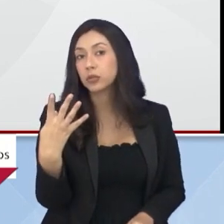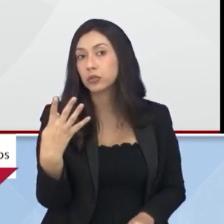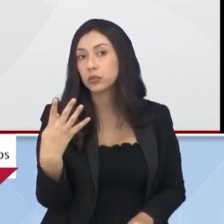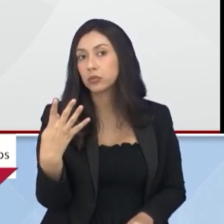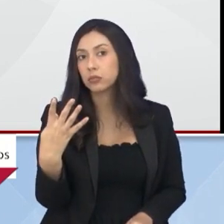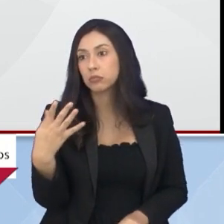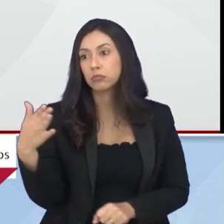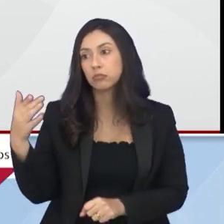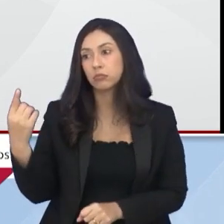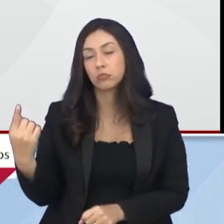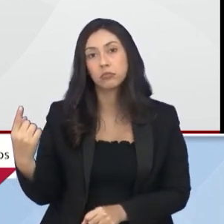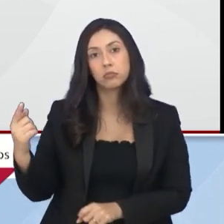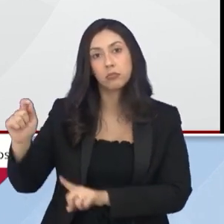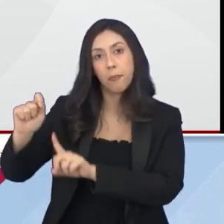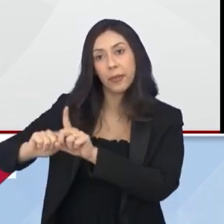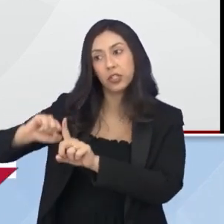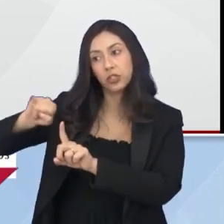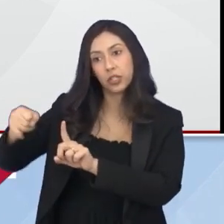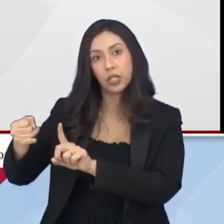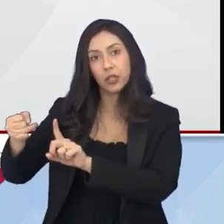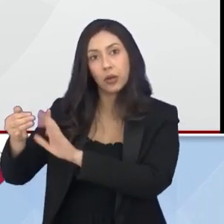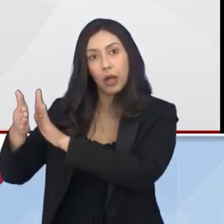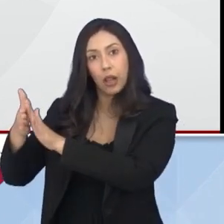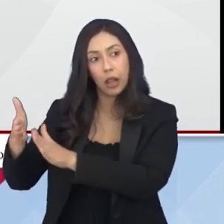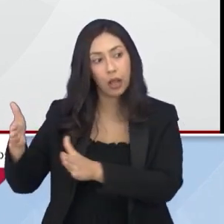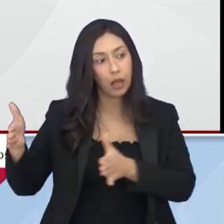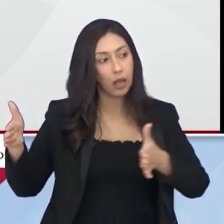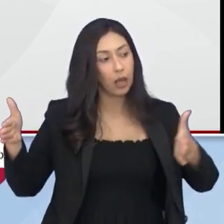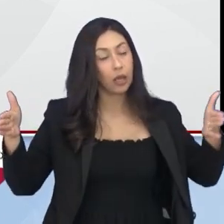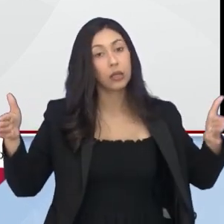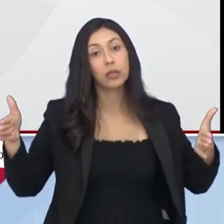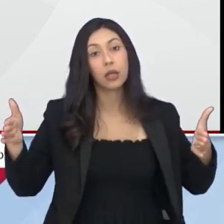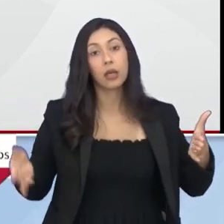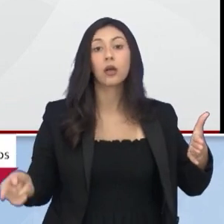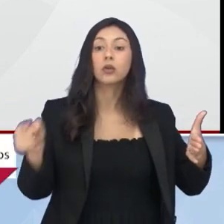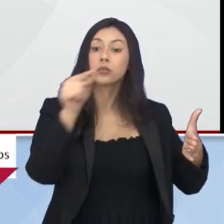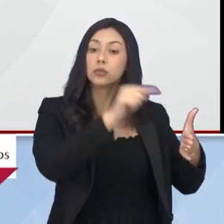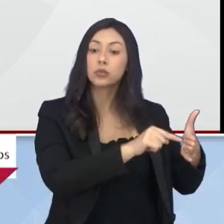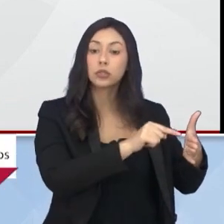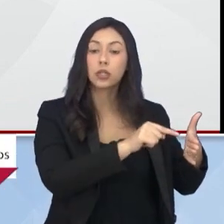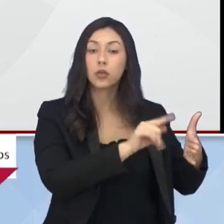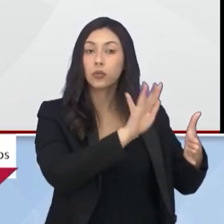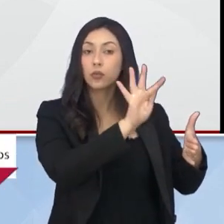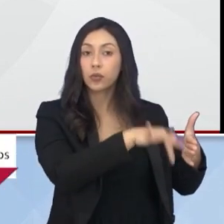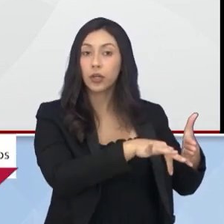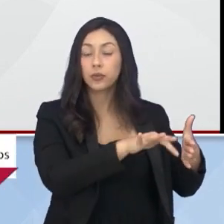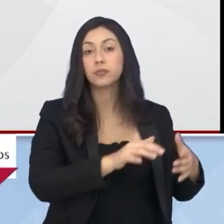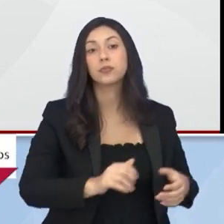Janeiro de 2024 até a data que eu